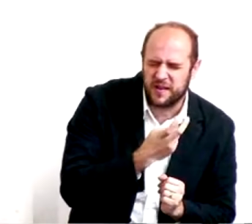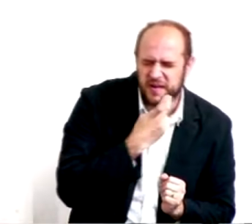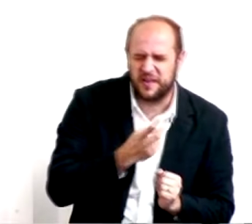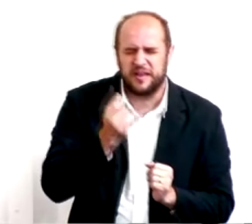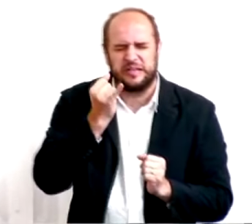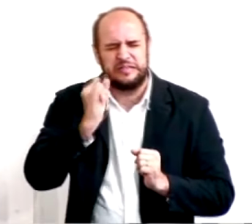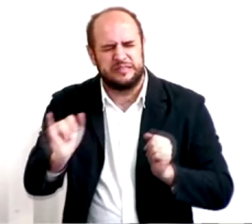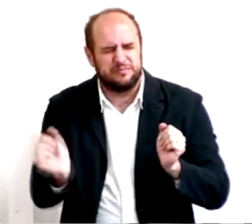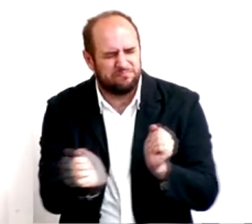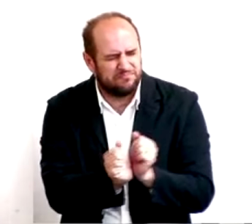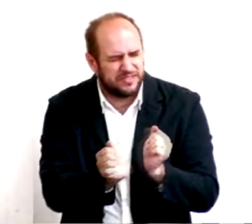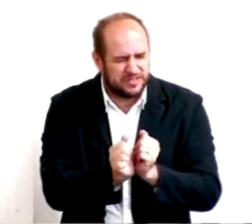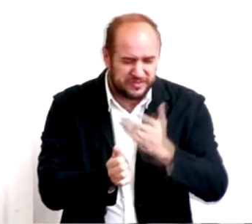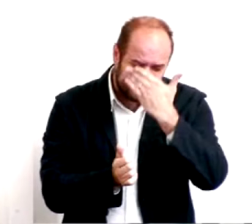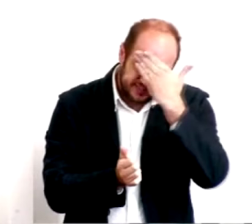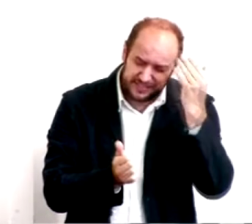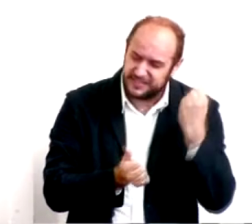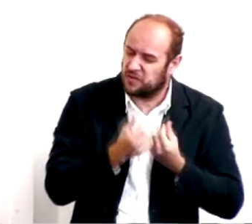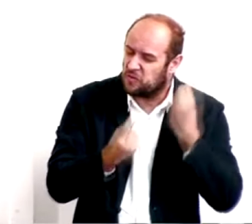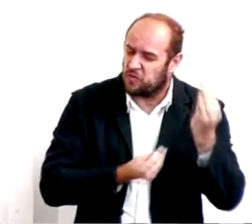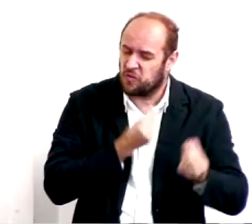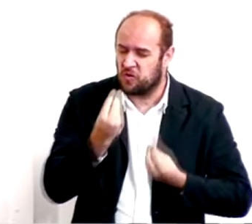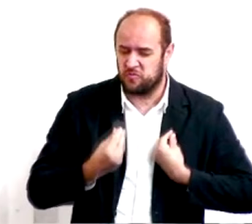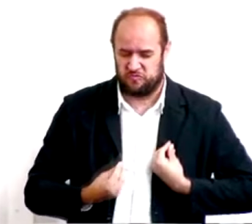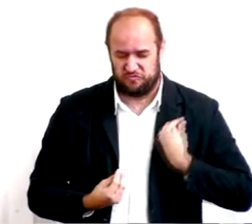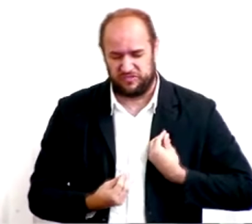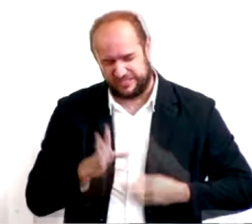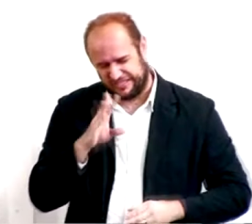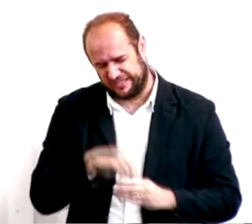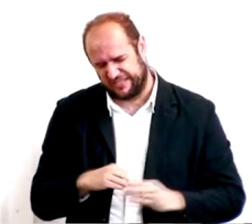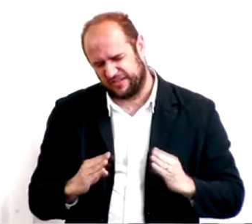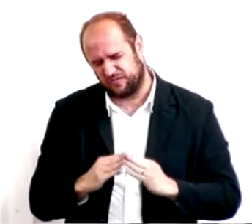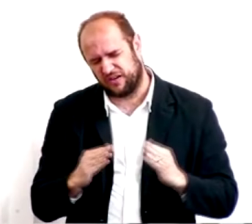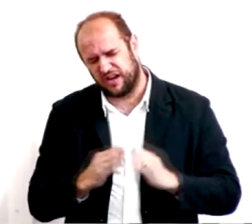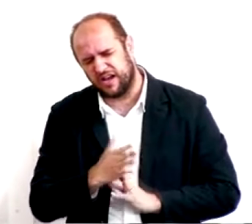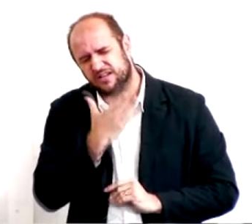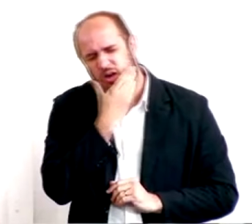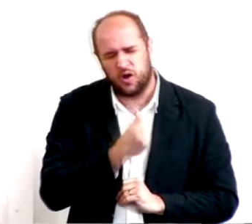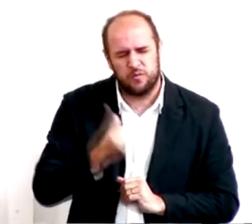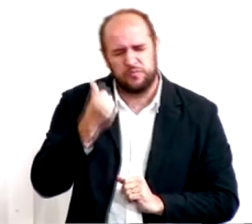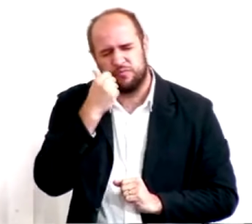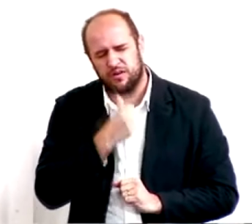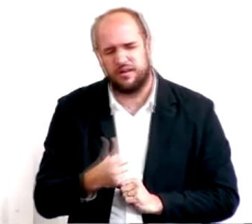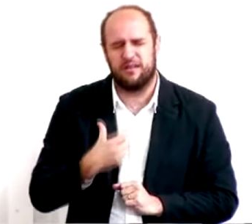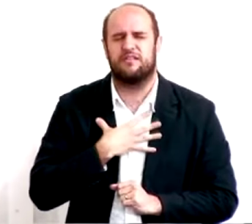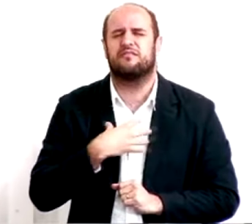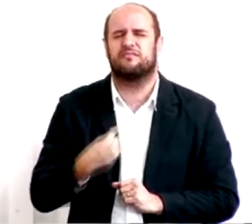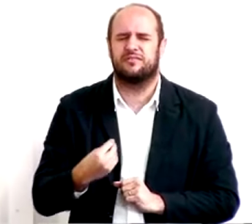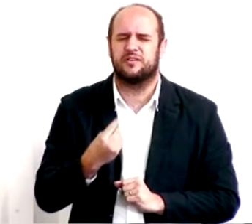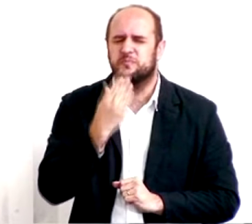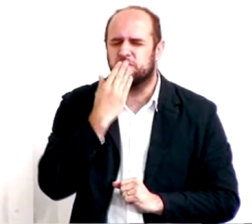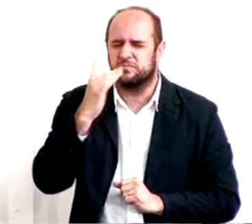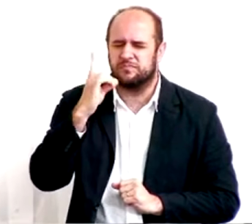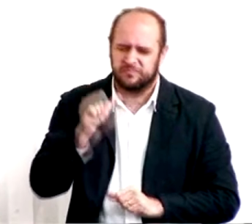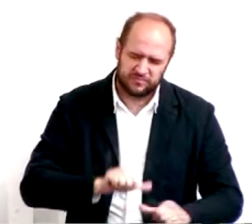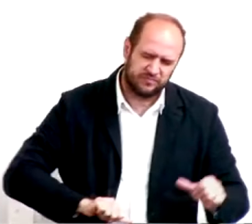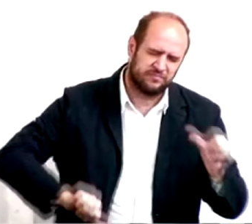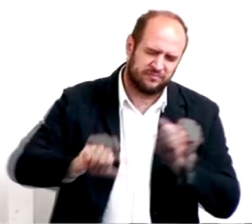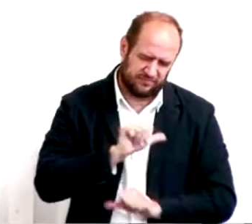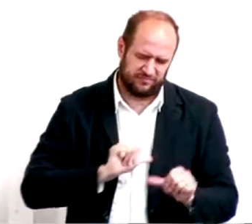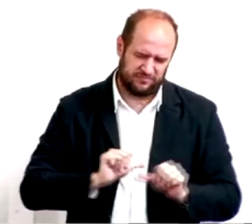a perda da consciência de como se deve viver dentro da sua casa como marido ou como esposa ou como filho transforma